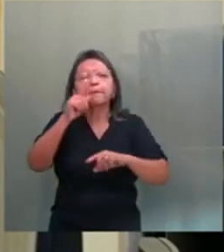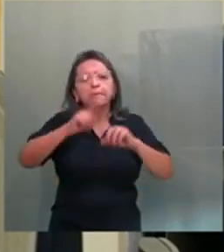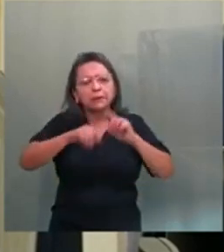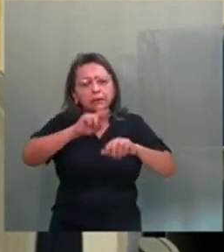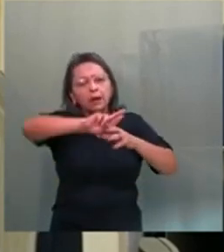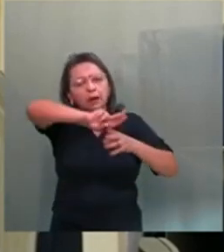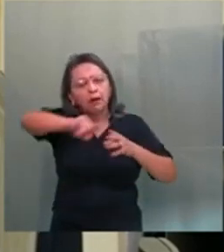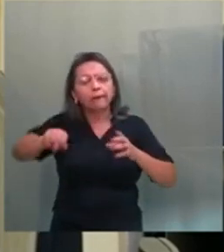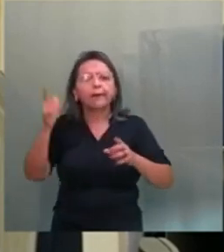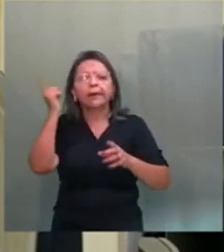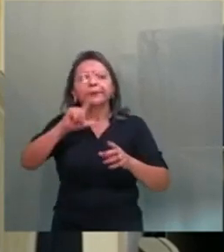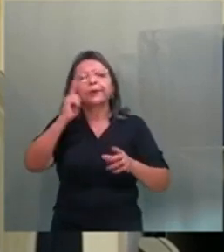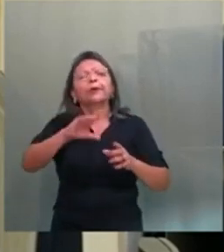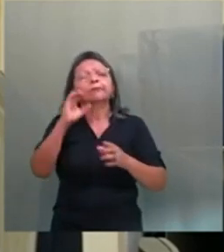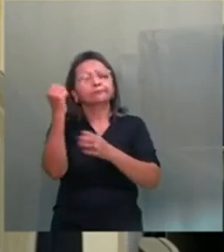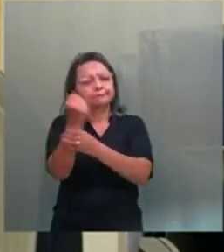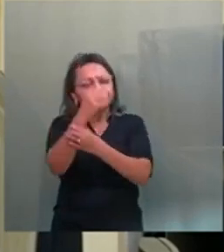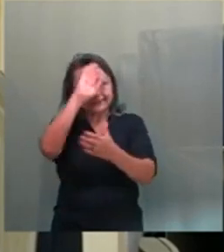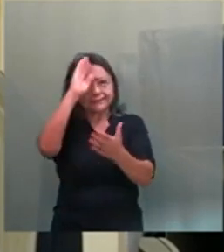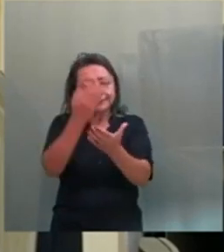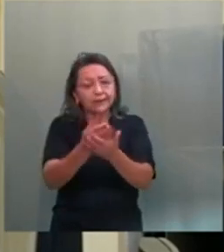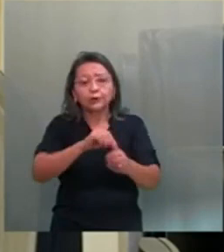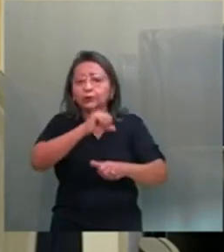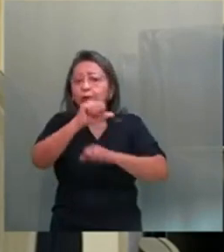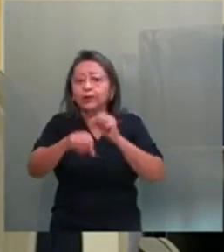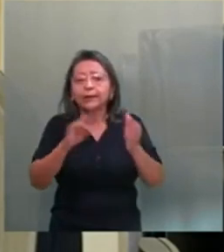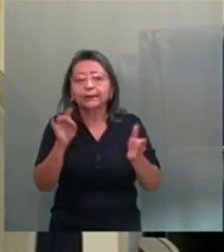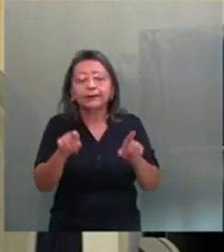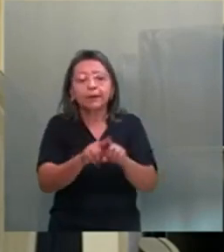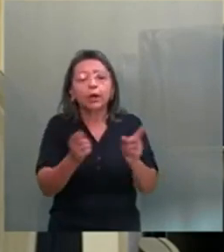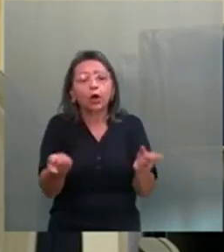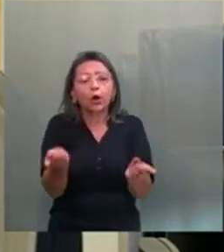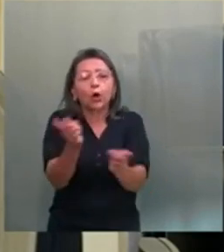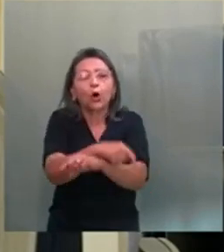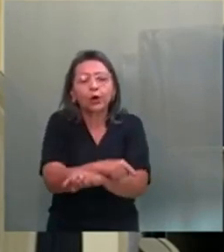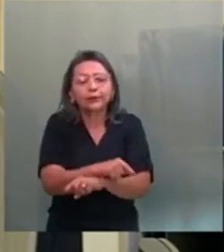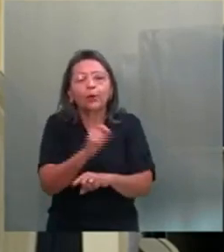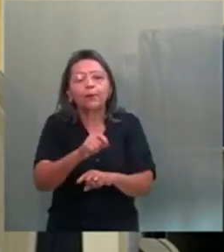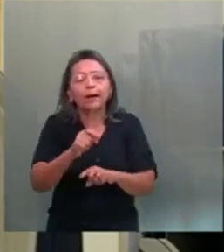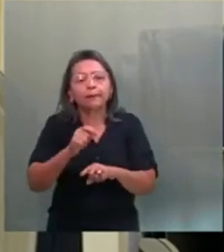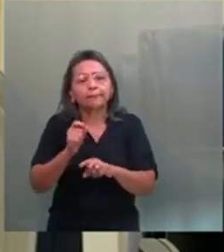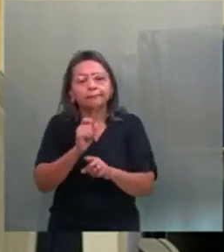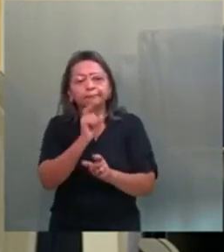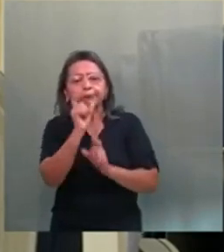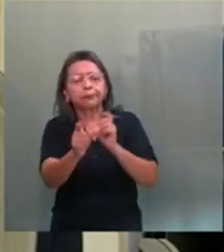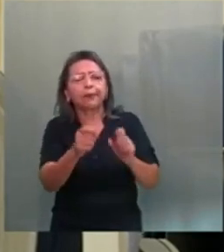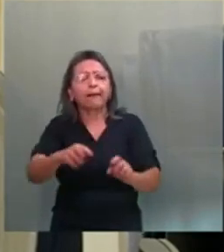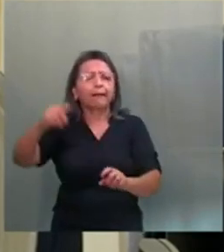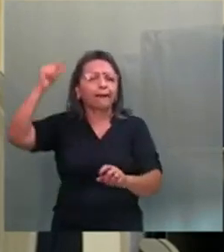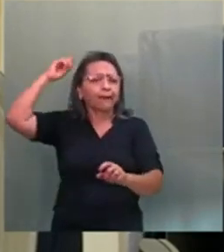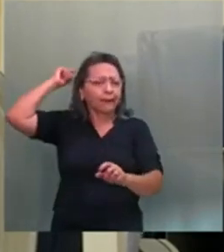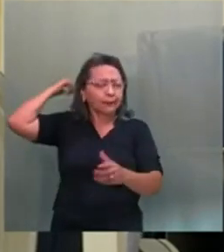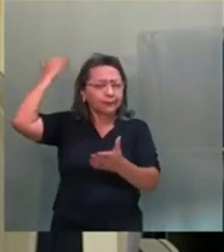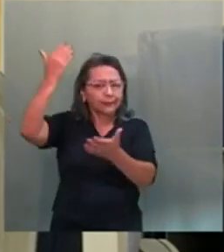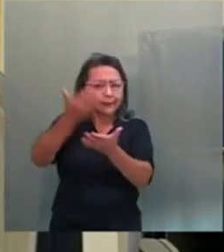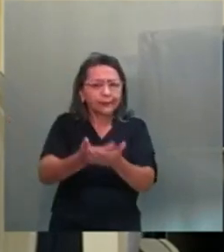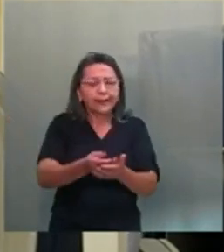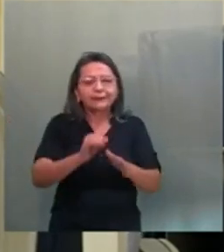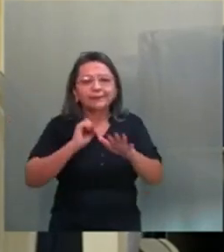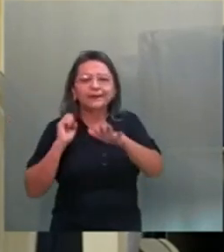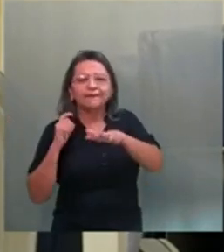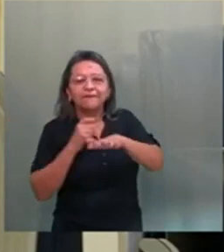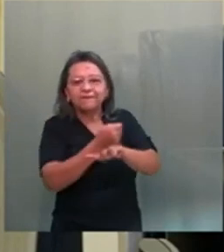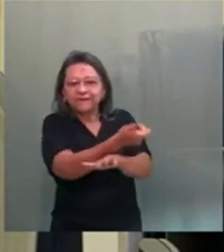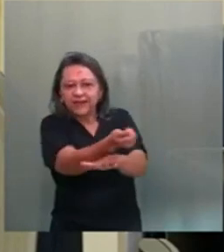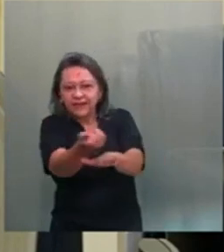ganhou total credibilidade, tornando-se, inclusive, contraponto a uma praga contemporânea das chamadas fake news,